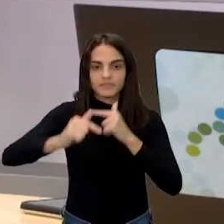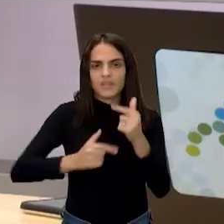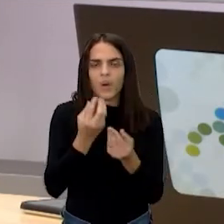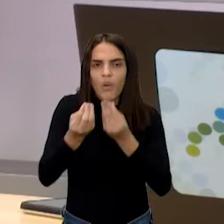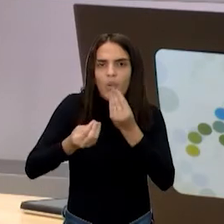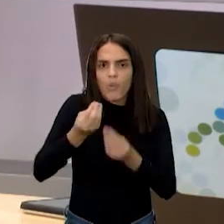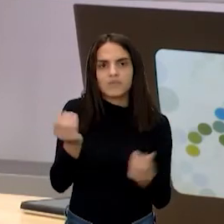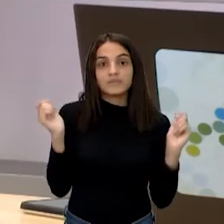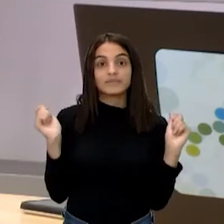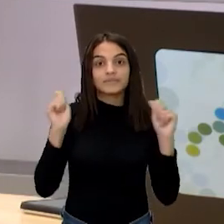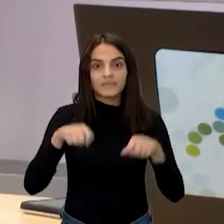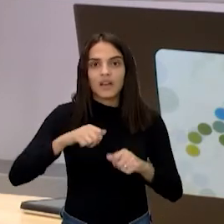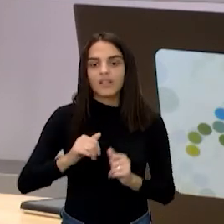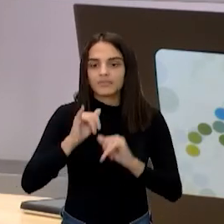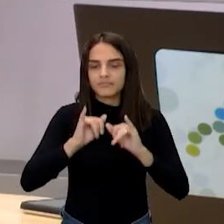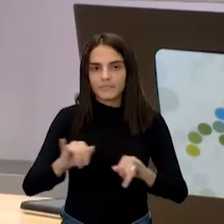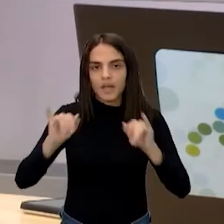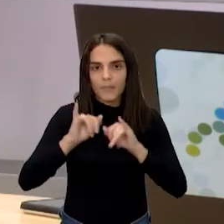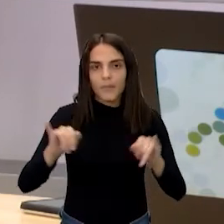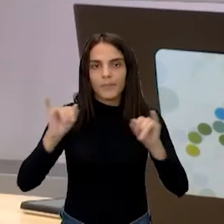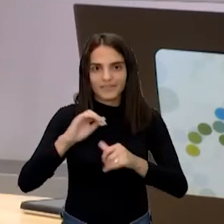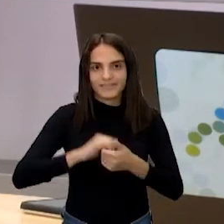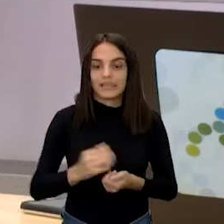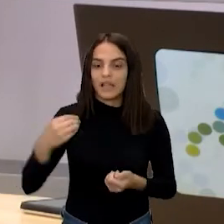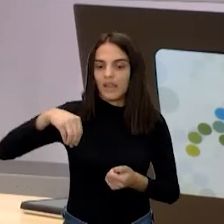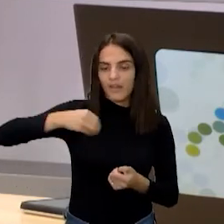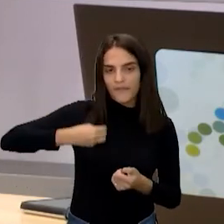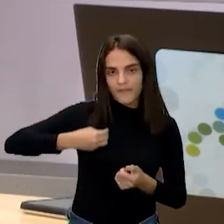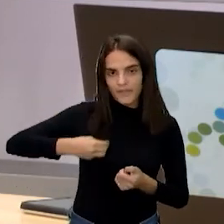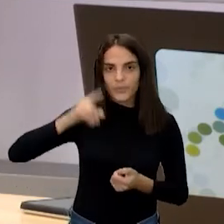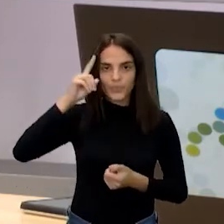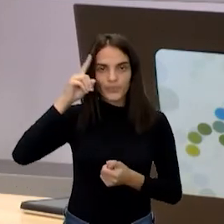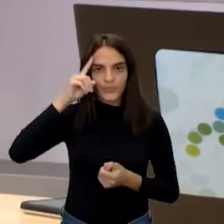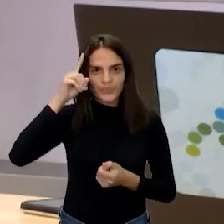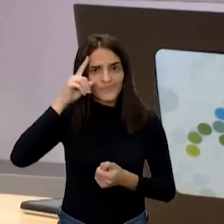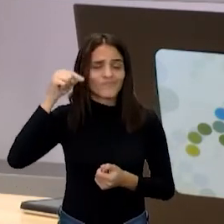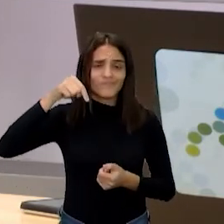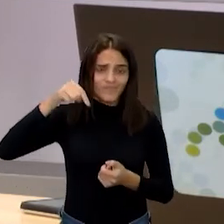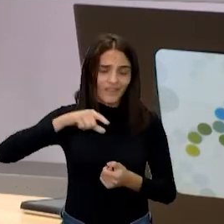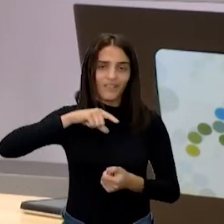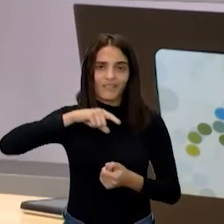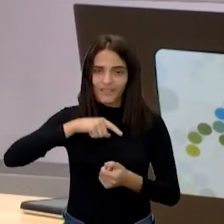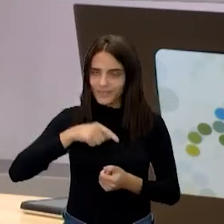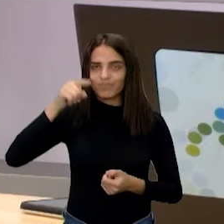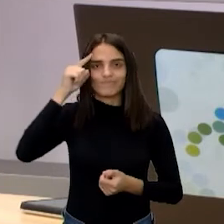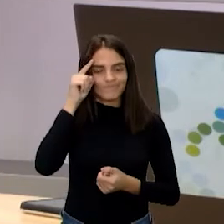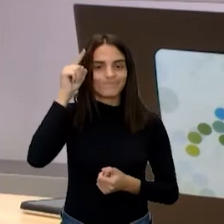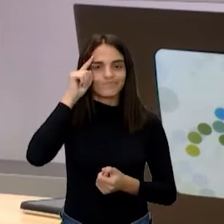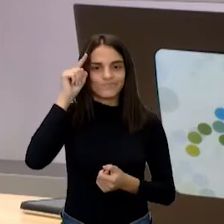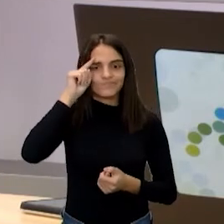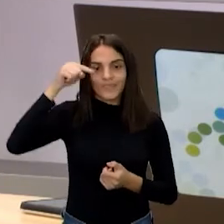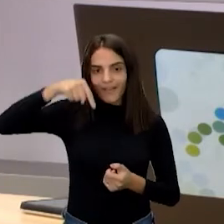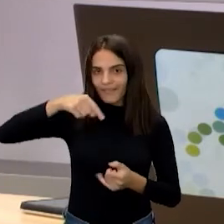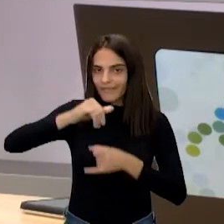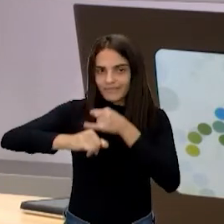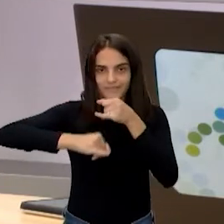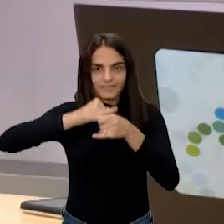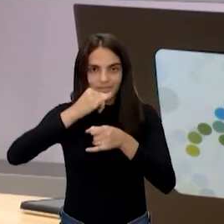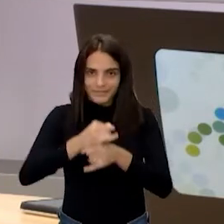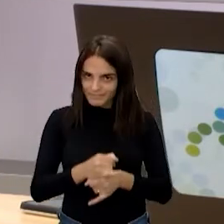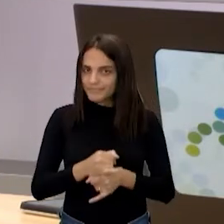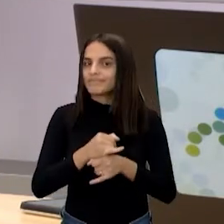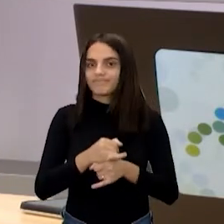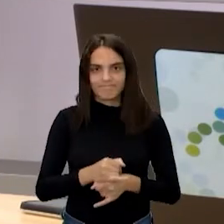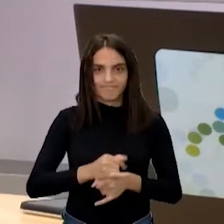essa questão da propaganda e publicidade na nossa vida. São coisas que estão no nosso dia a dia o tempo todo, agora com redes sociais fica um pouco